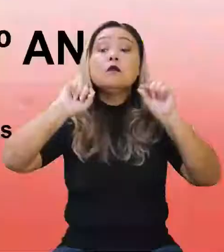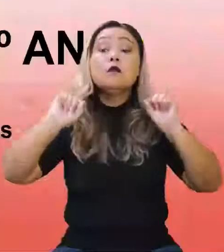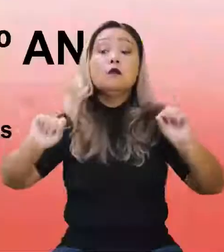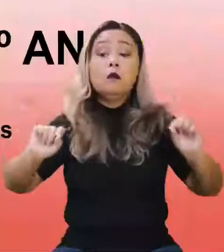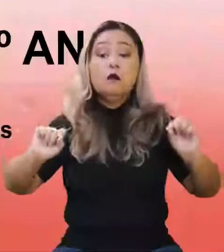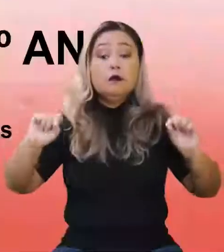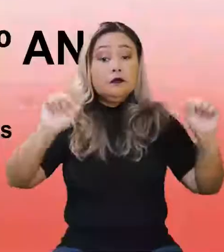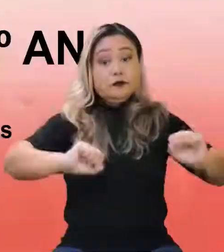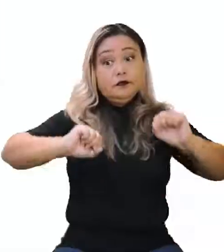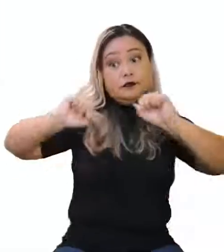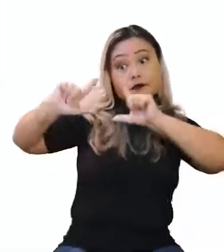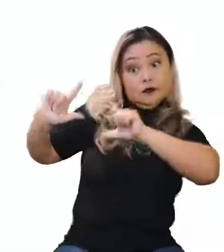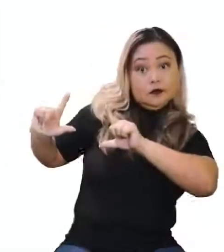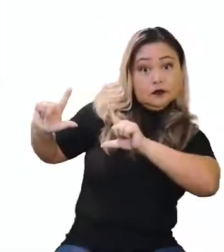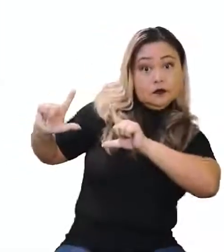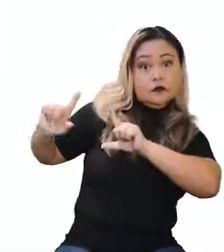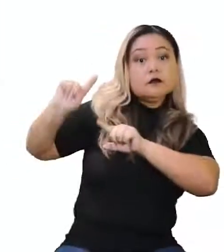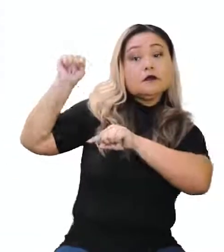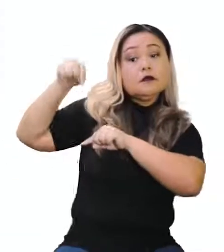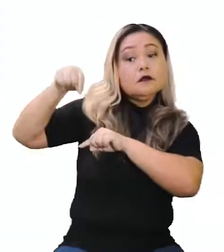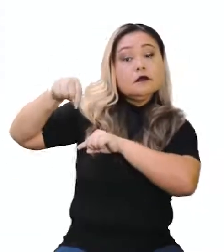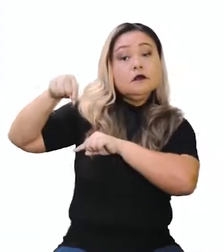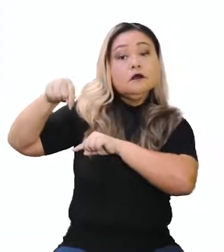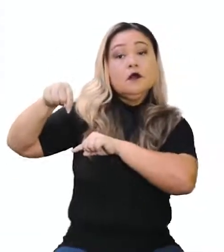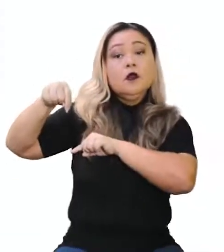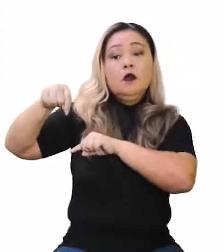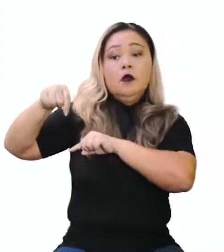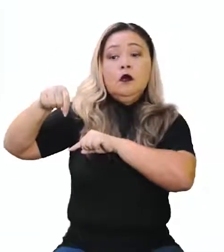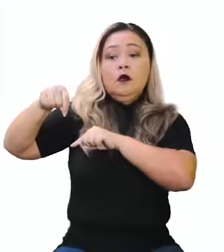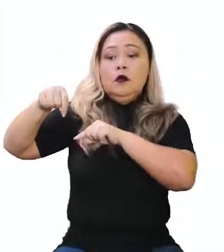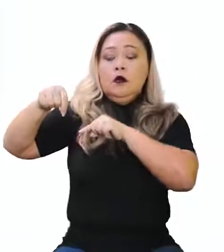tela. Então aqui, galerinha,